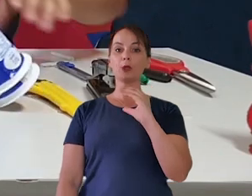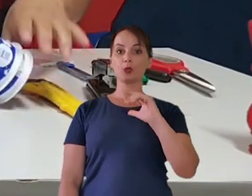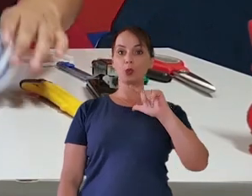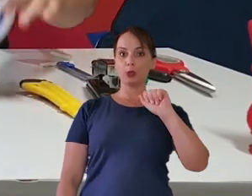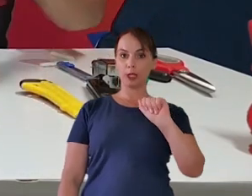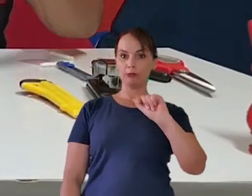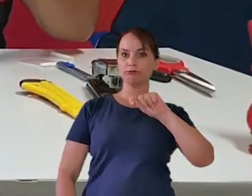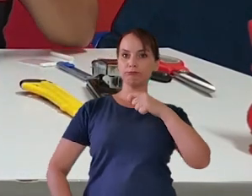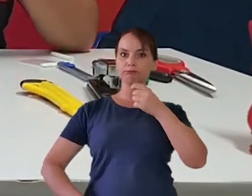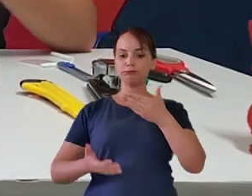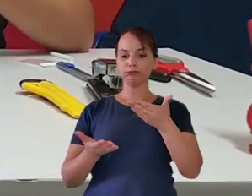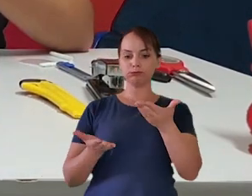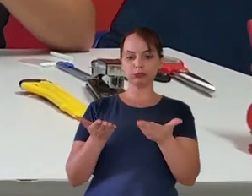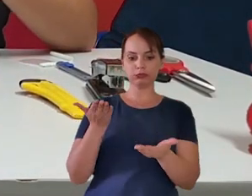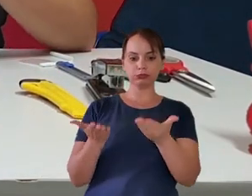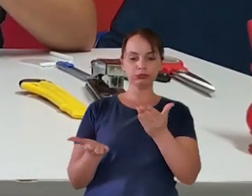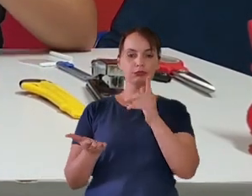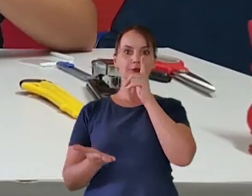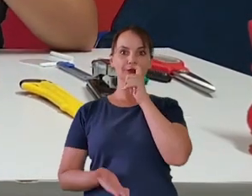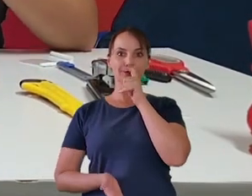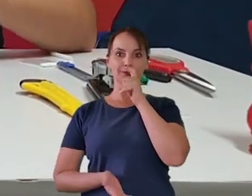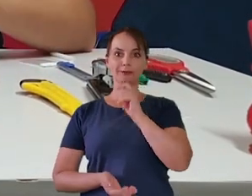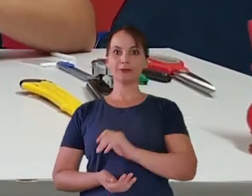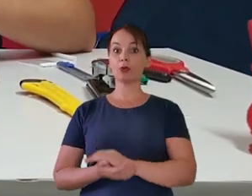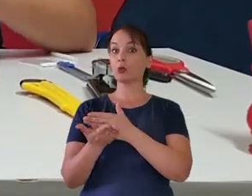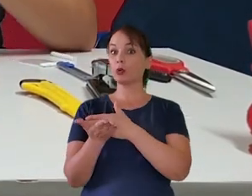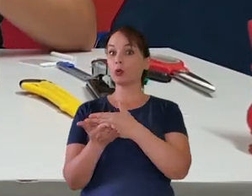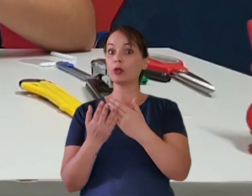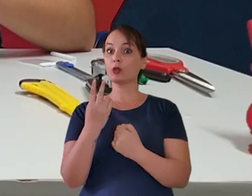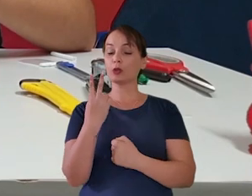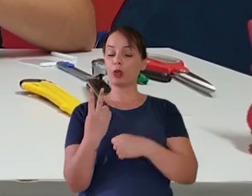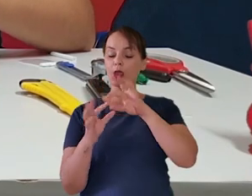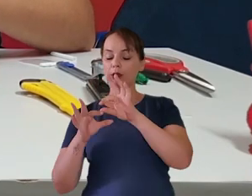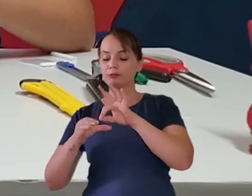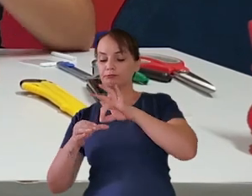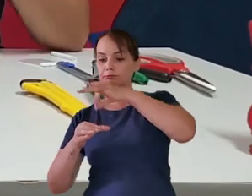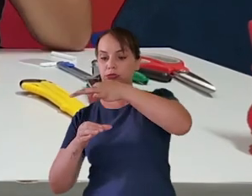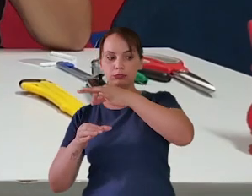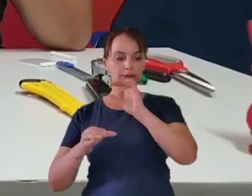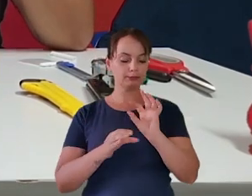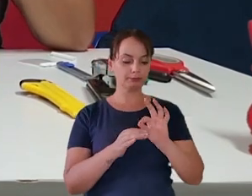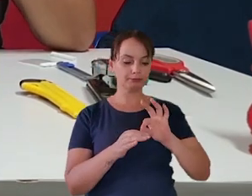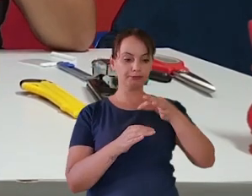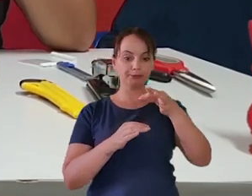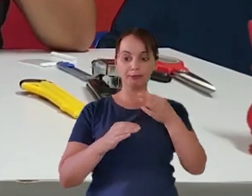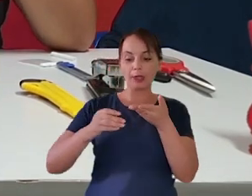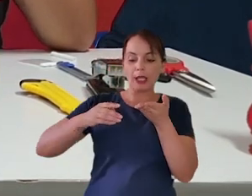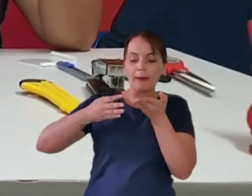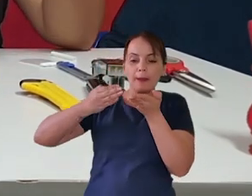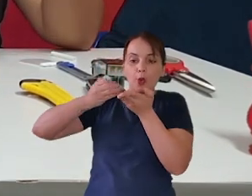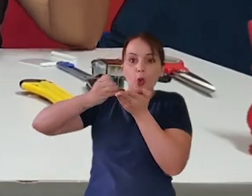vamos pegar os 2 potinhos e vamos cortar eles ao meio, mas deixando